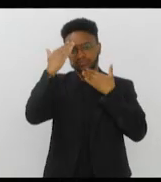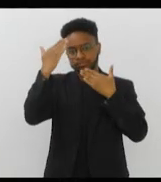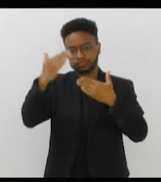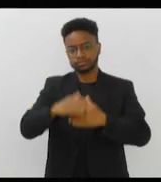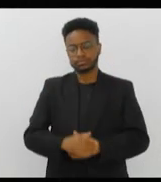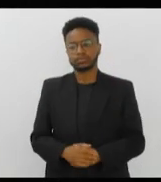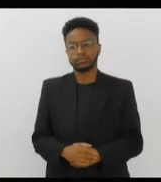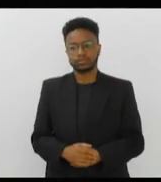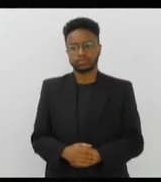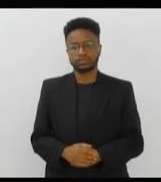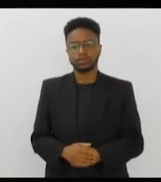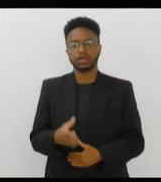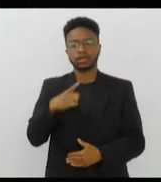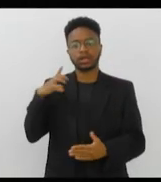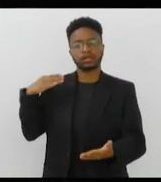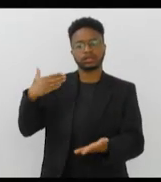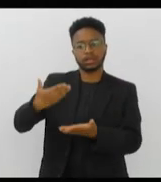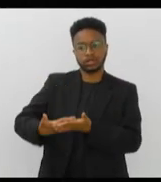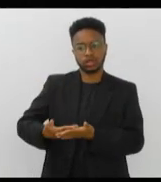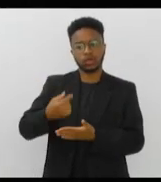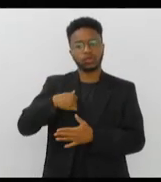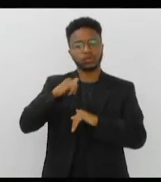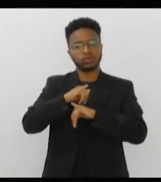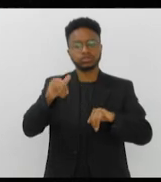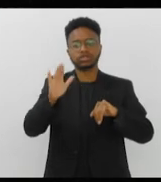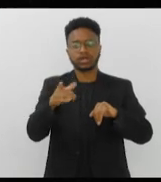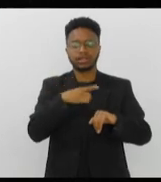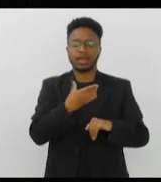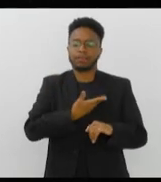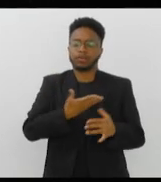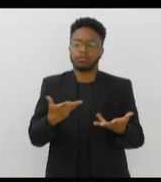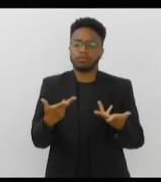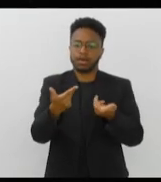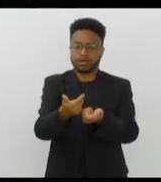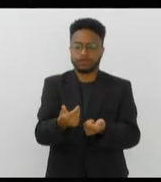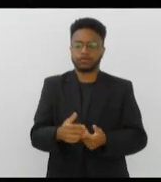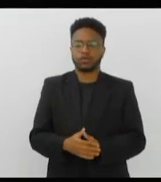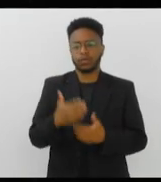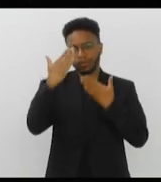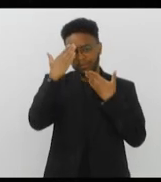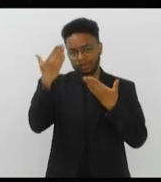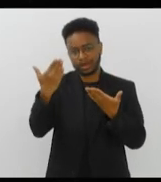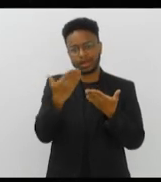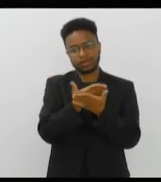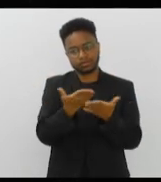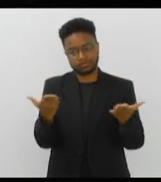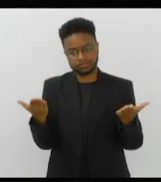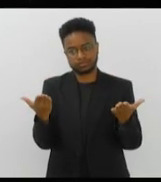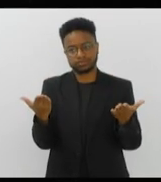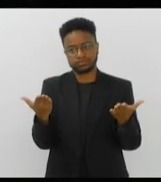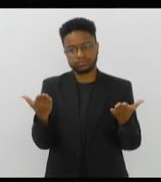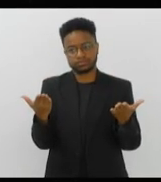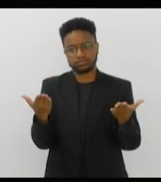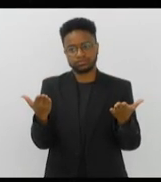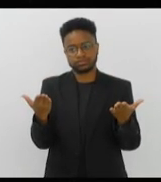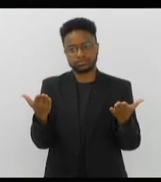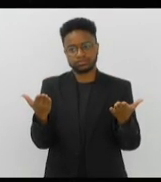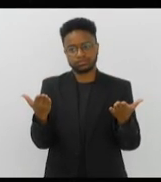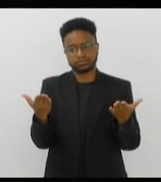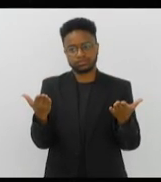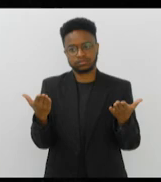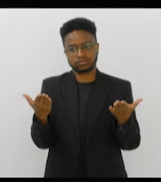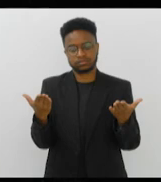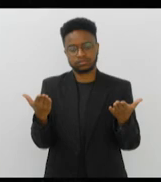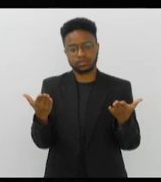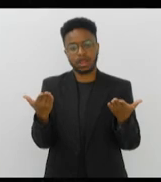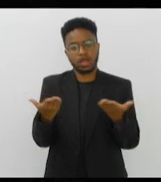agradecimento. Nessa trajetória, como eu já disse, eu fiz amigos maravilhosos. Muito obrigada aqui. Fica.